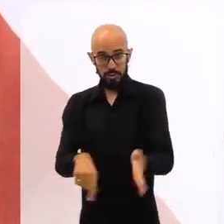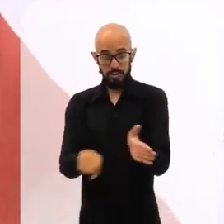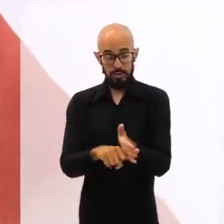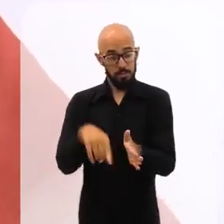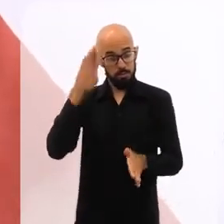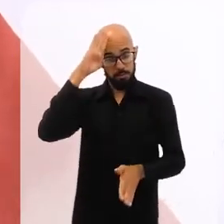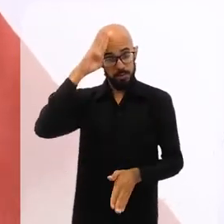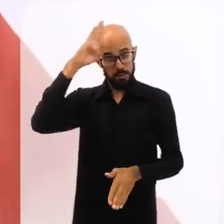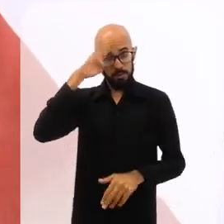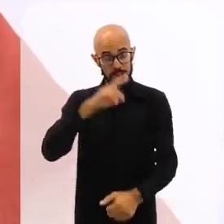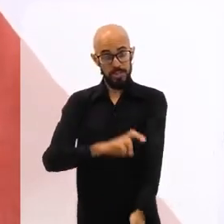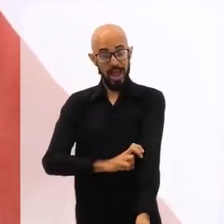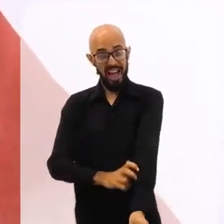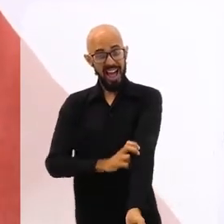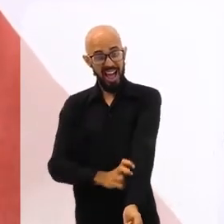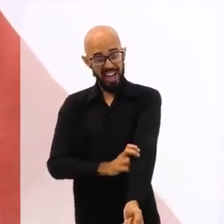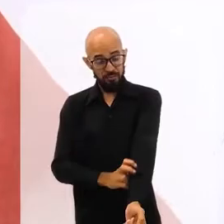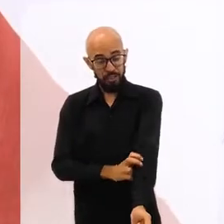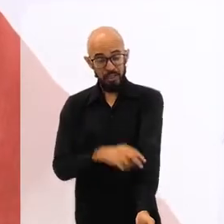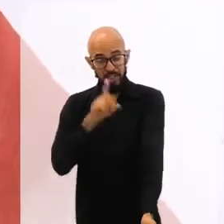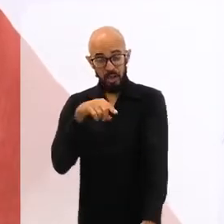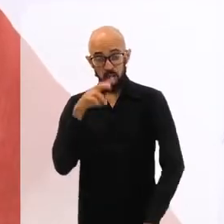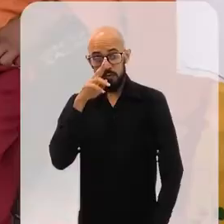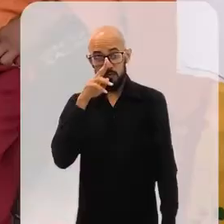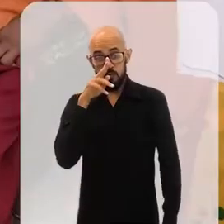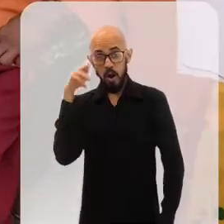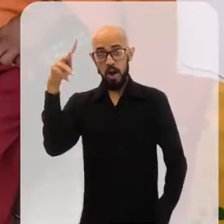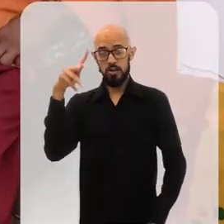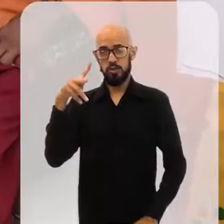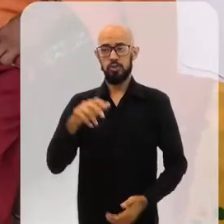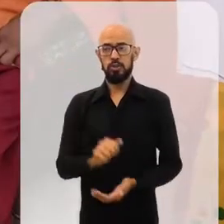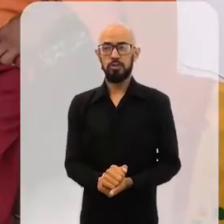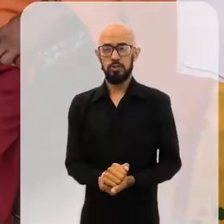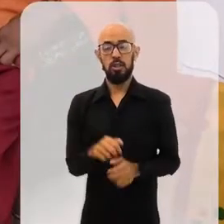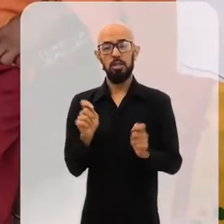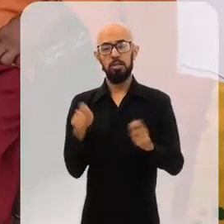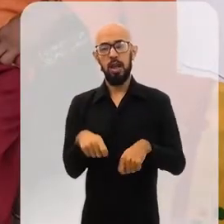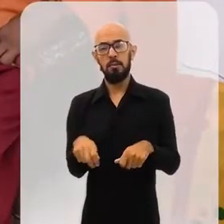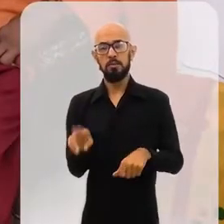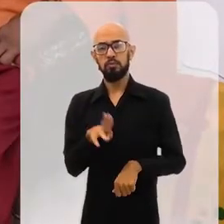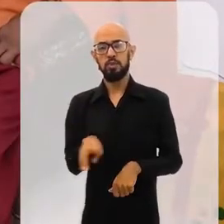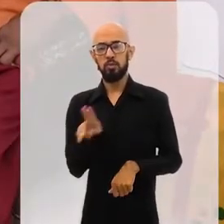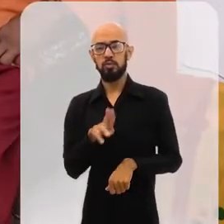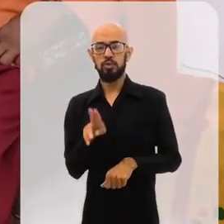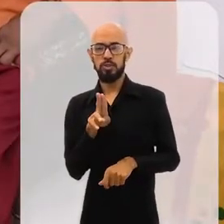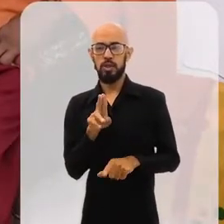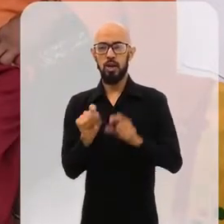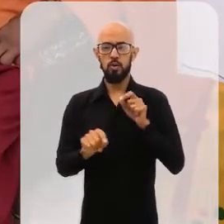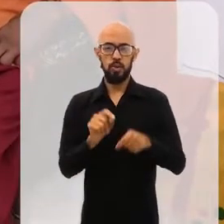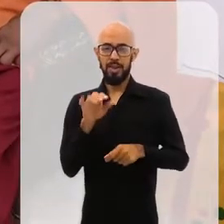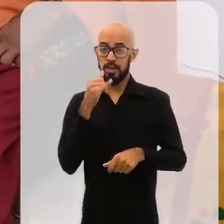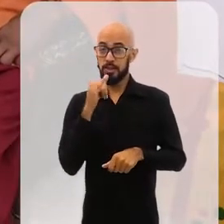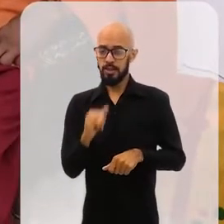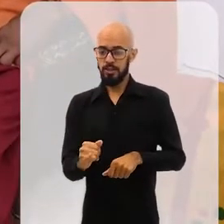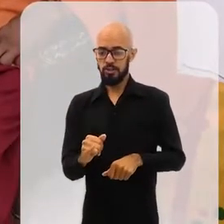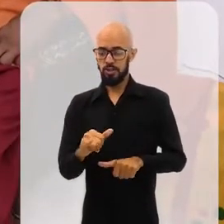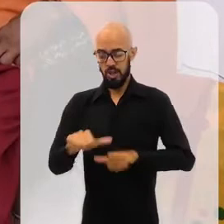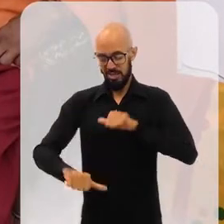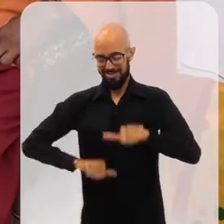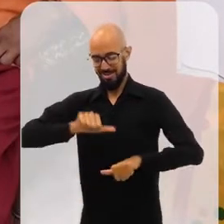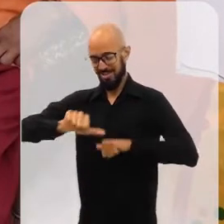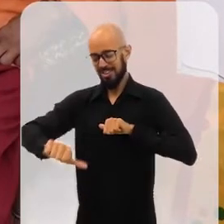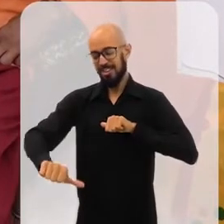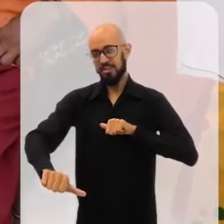raiva, né? Que é uma emoção tão pesada, mas você pode utilizar, já no Vajrayana, a energia da raiva, você